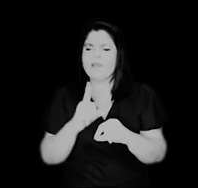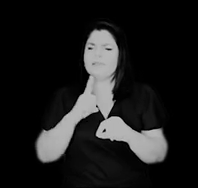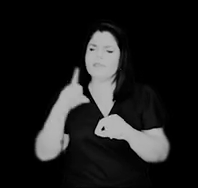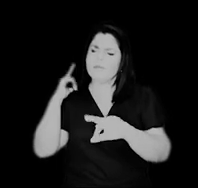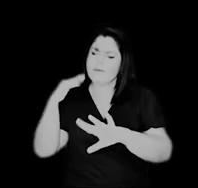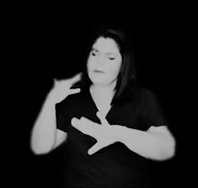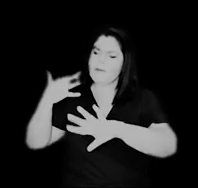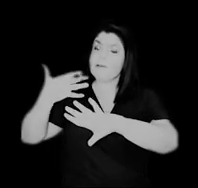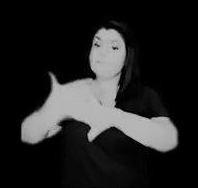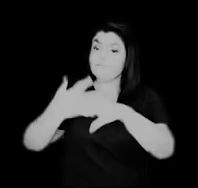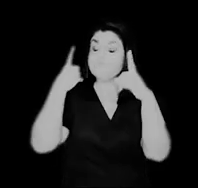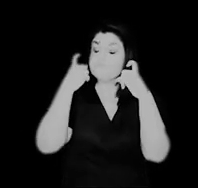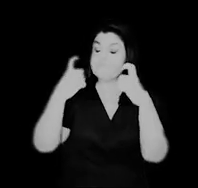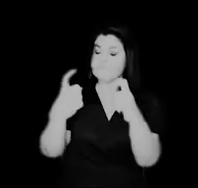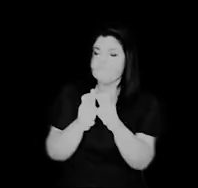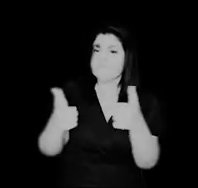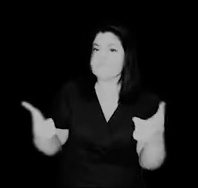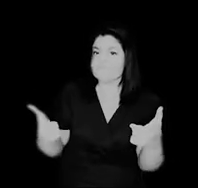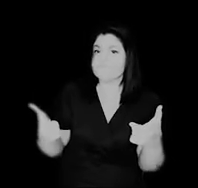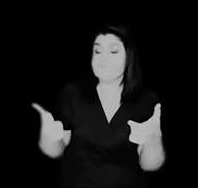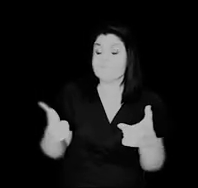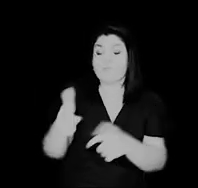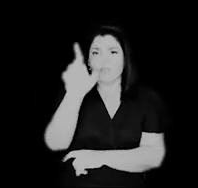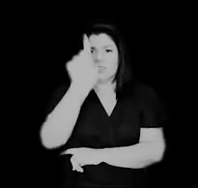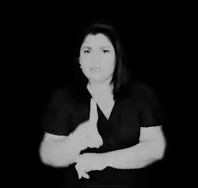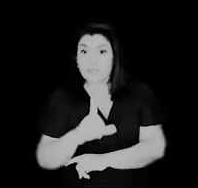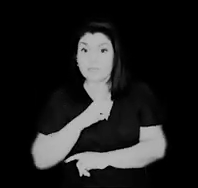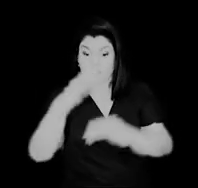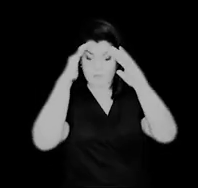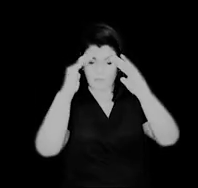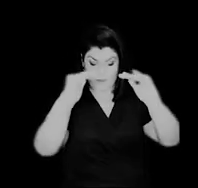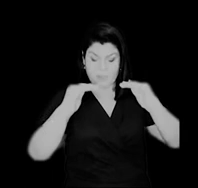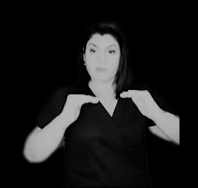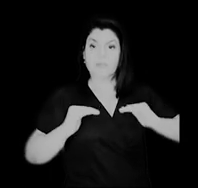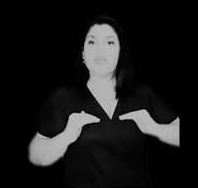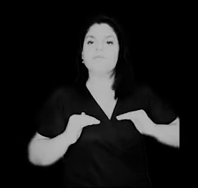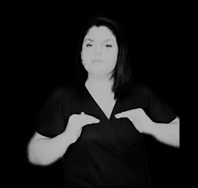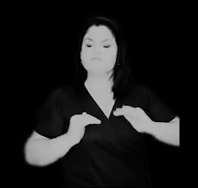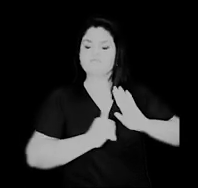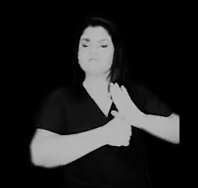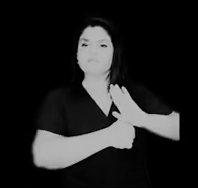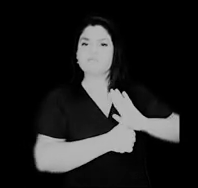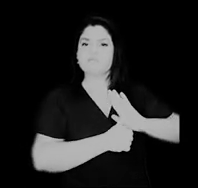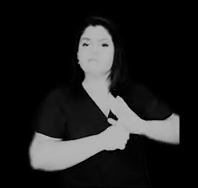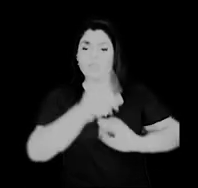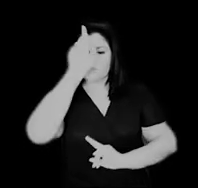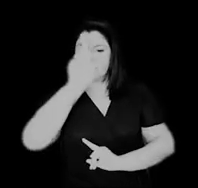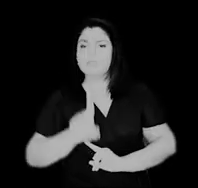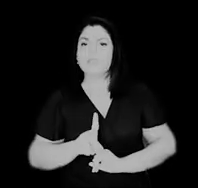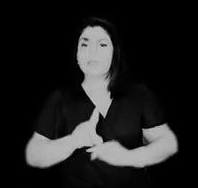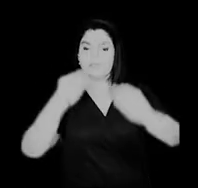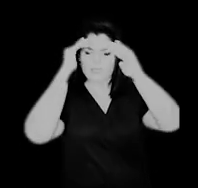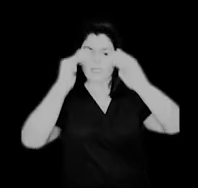passa por um histórico de violência muito grande. Eu tenho o direito de ser respeitada pela minha identidade, eu tenho o